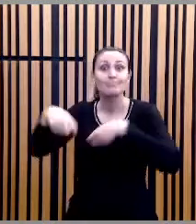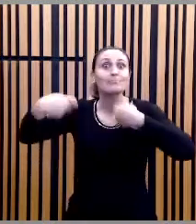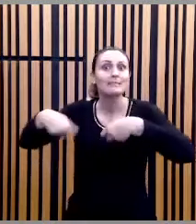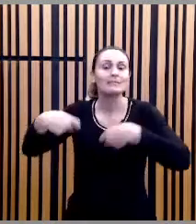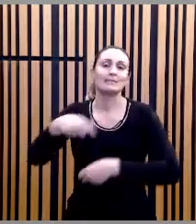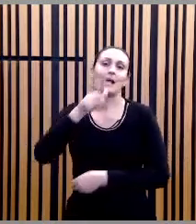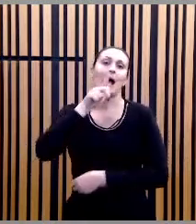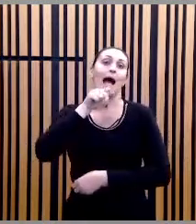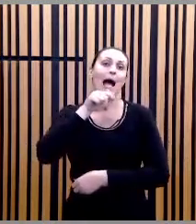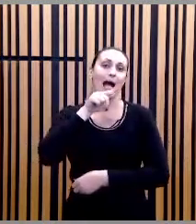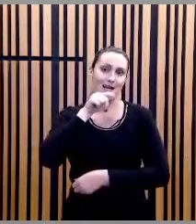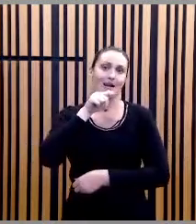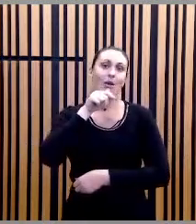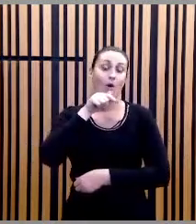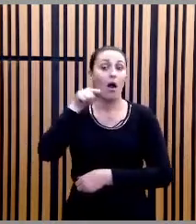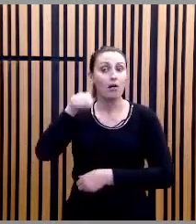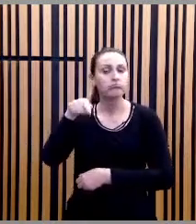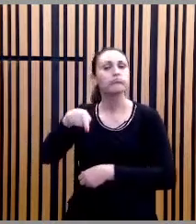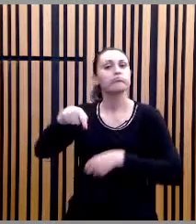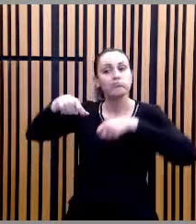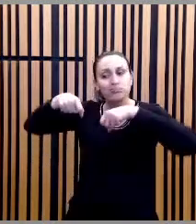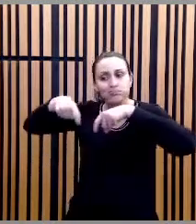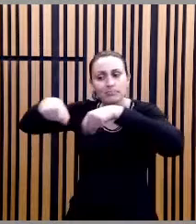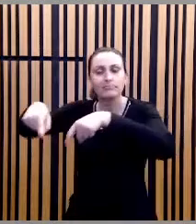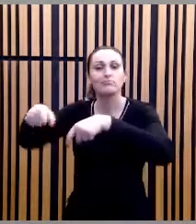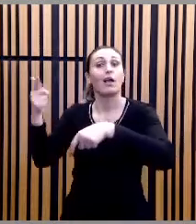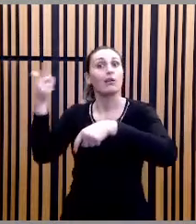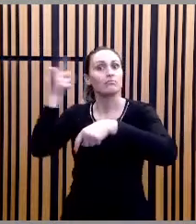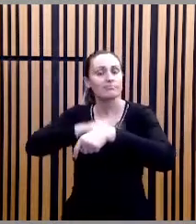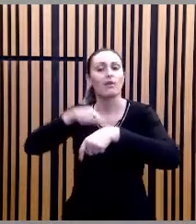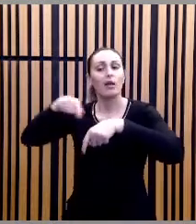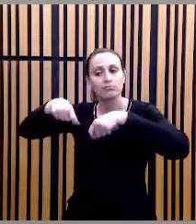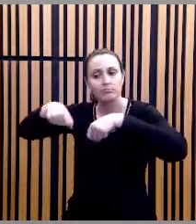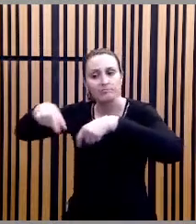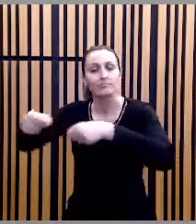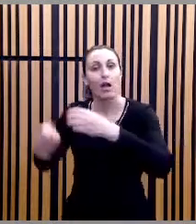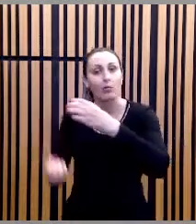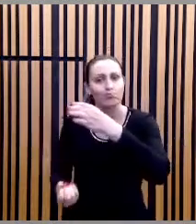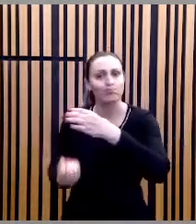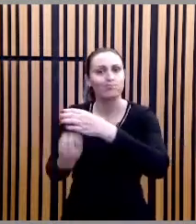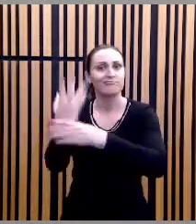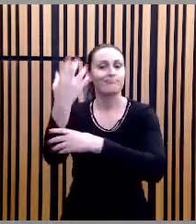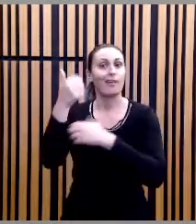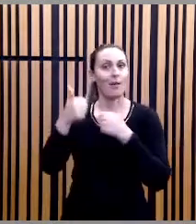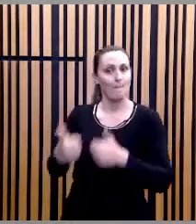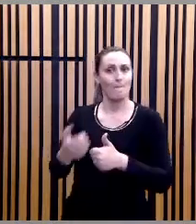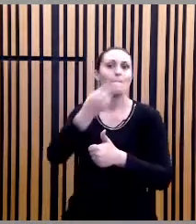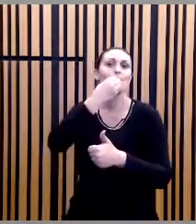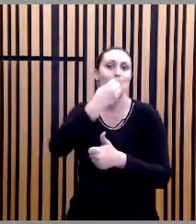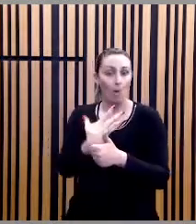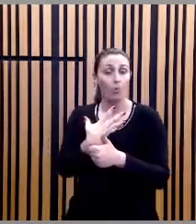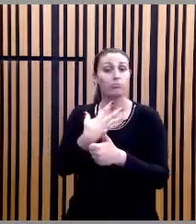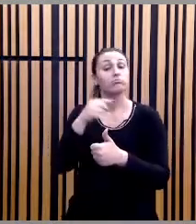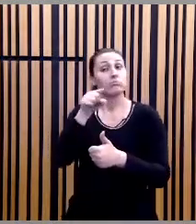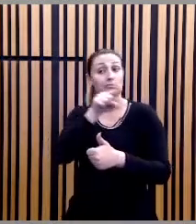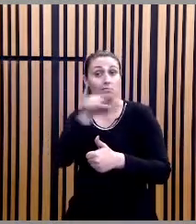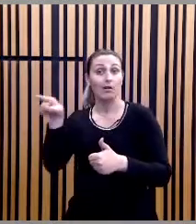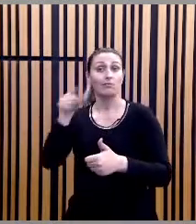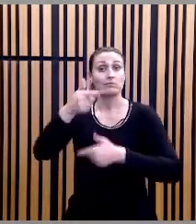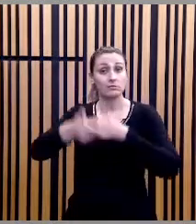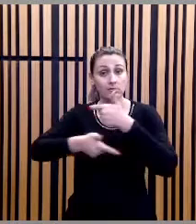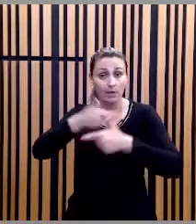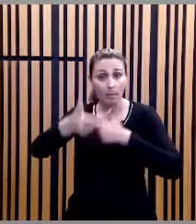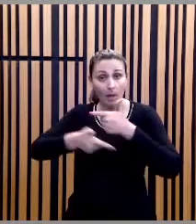água para poder ter produtividade, enfim, para poder dar um grão legal, né? E eles trabalham,